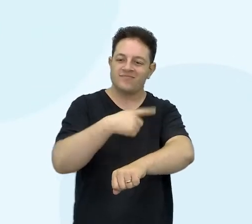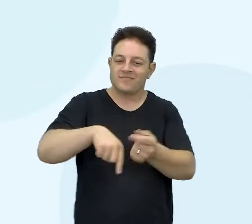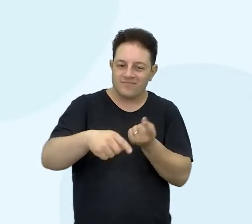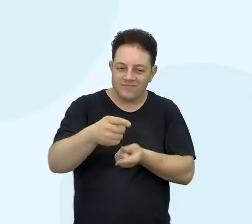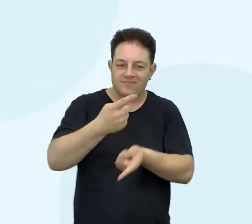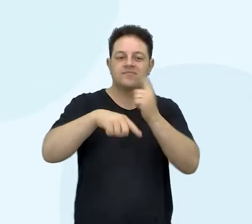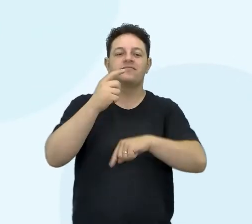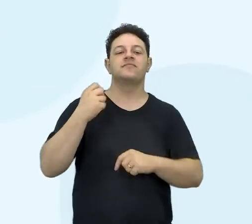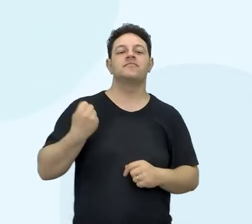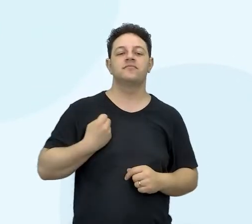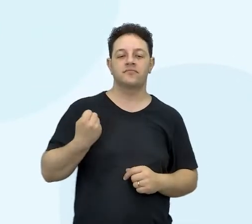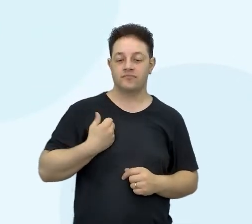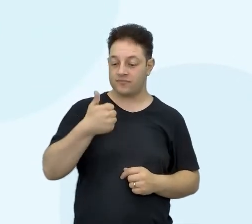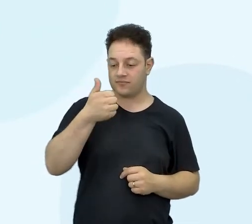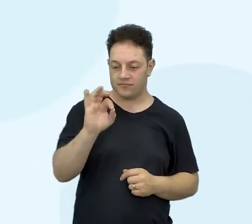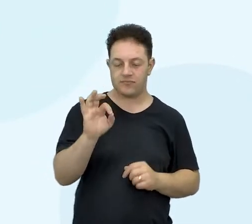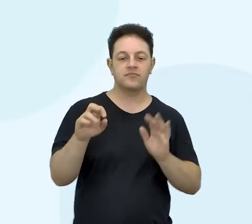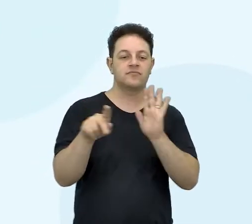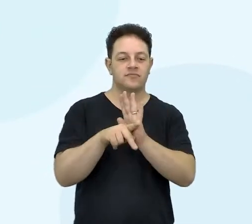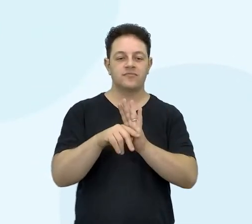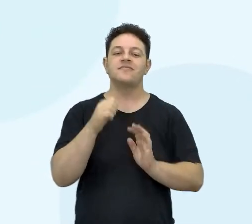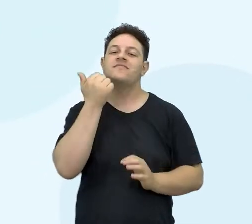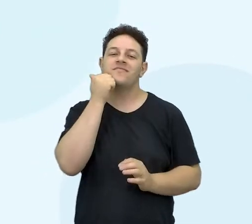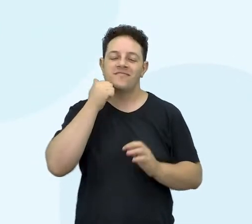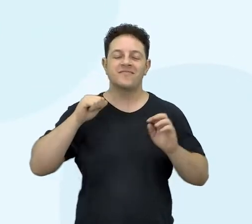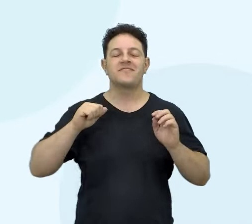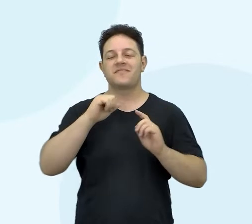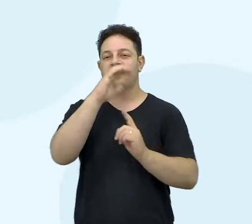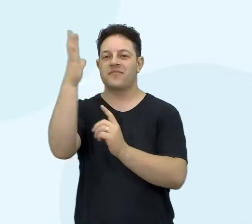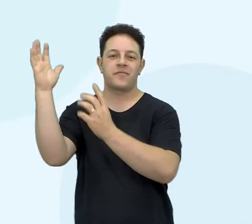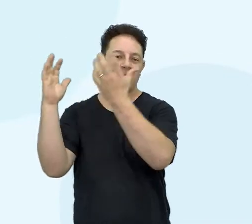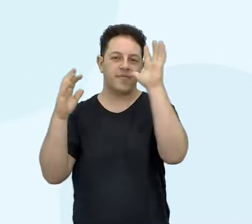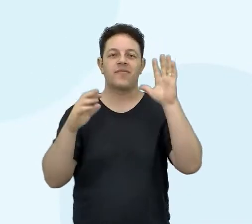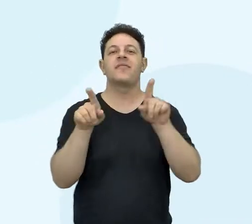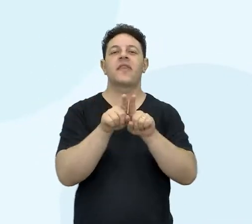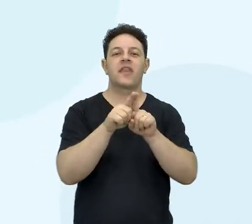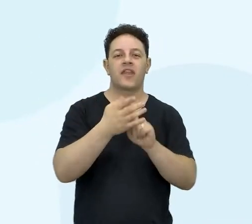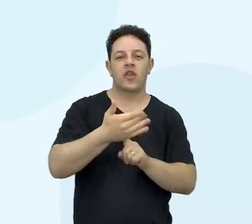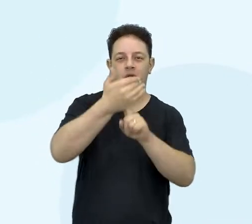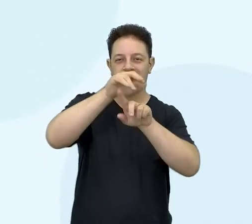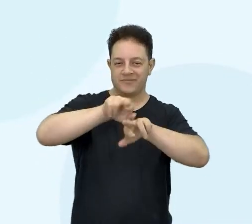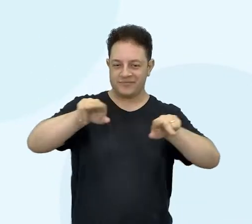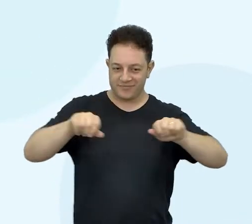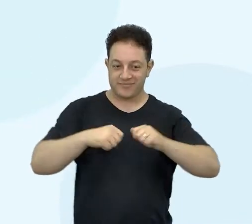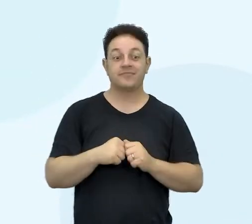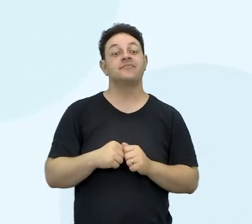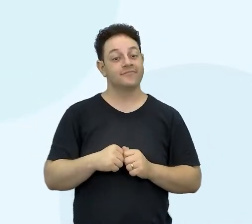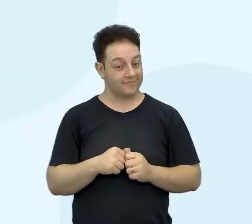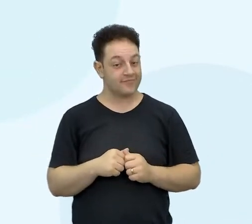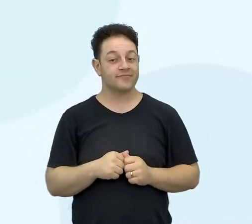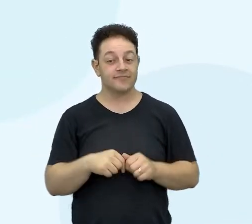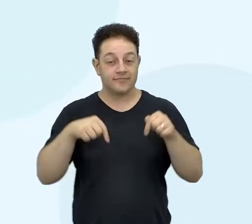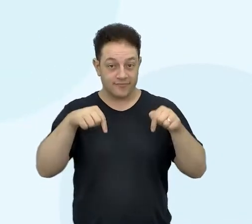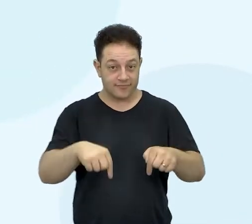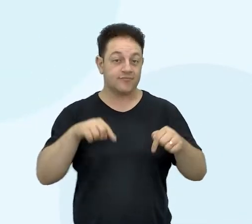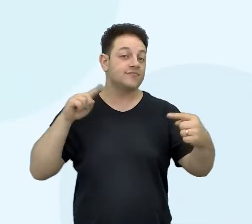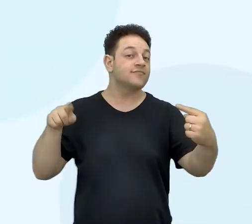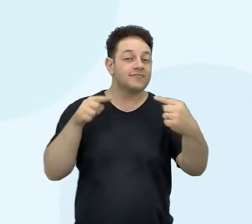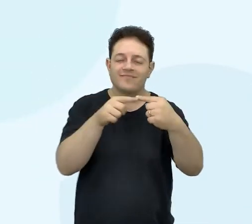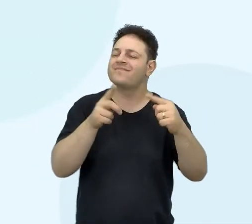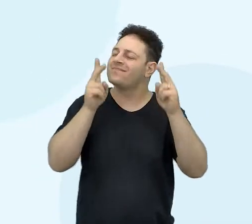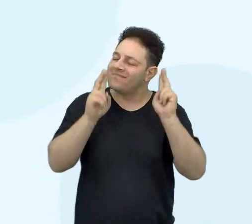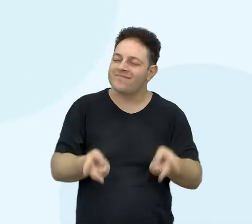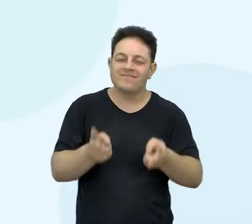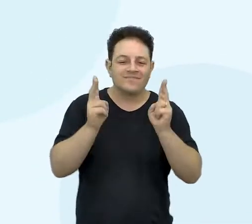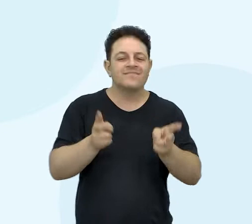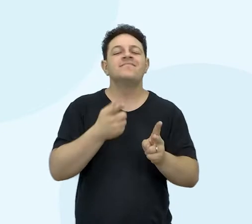habilidade 10 das ciências da natureza e suas tecnologias. Aqui o objetivo nosso sempre